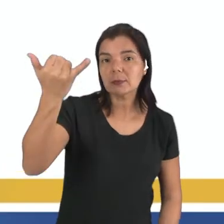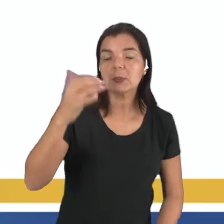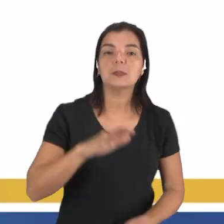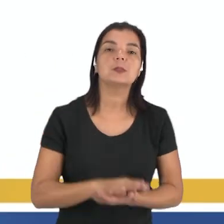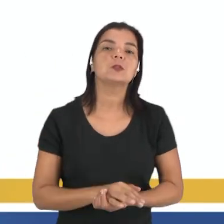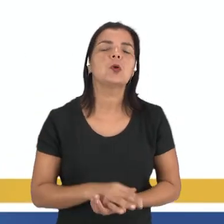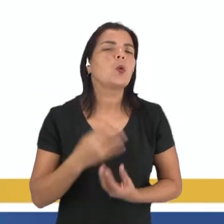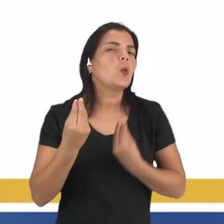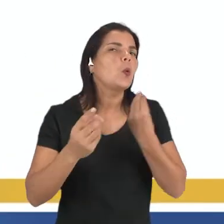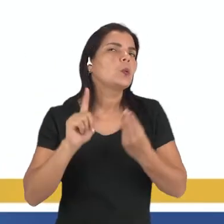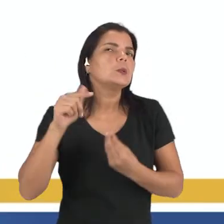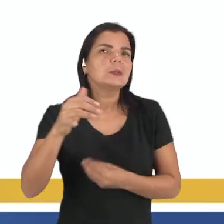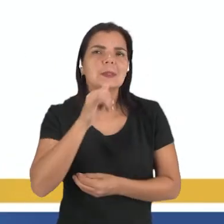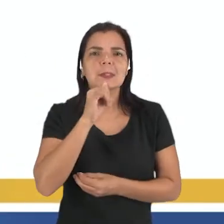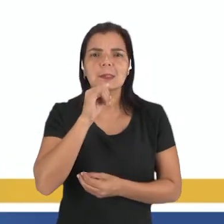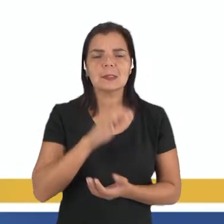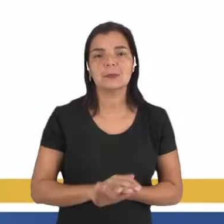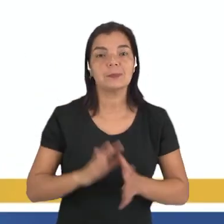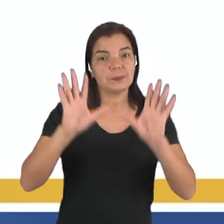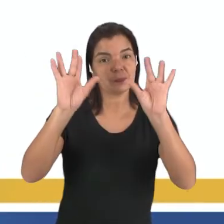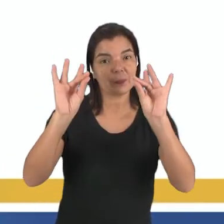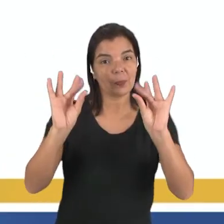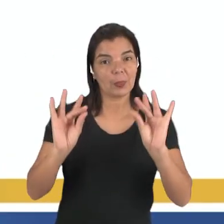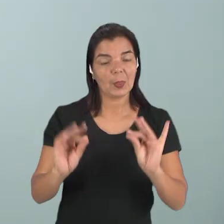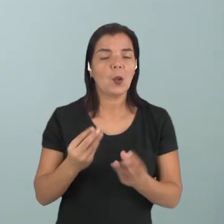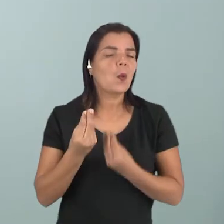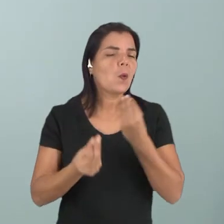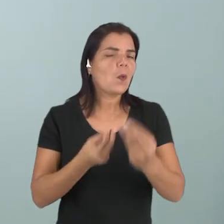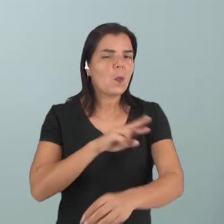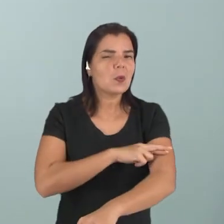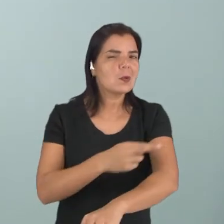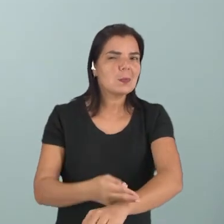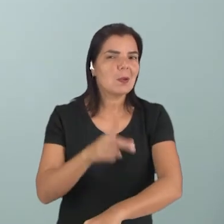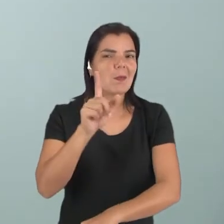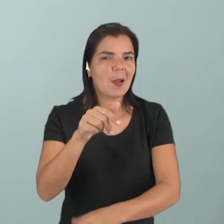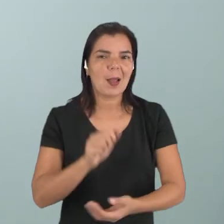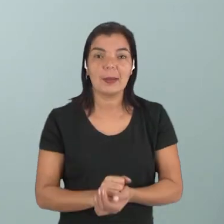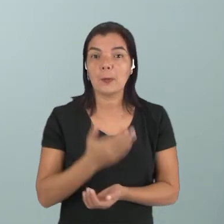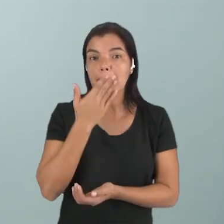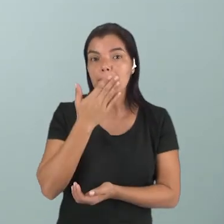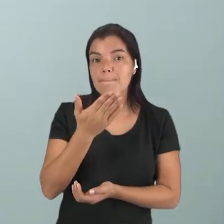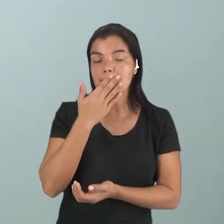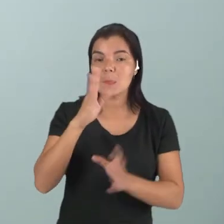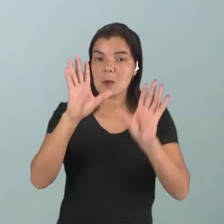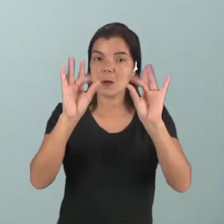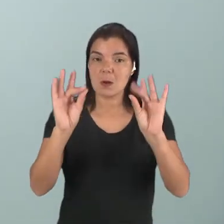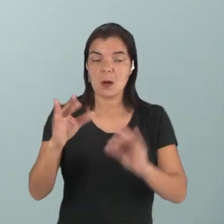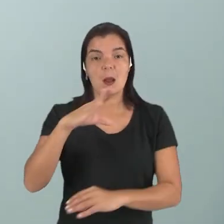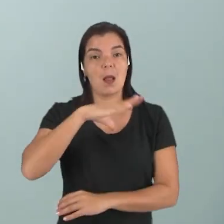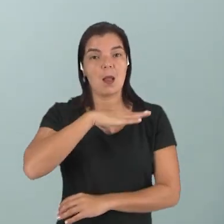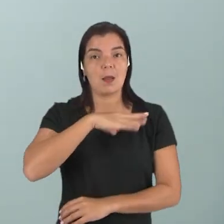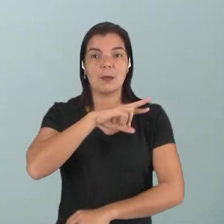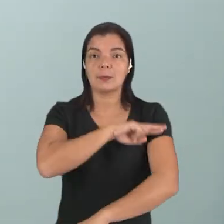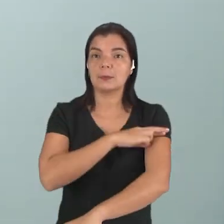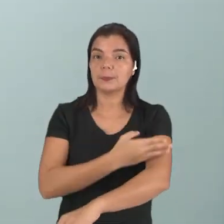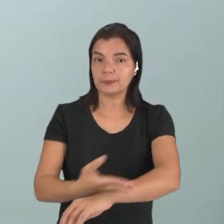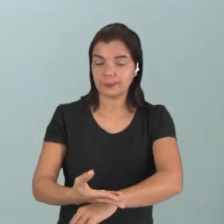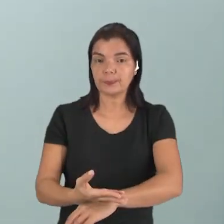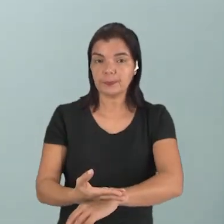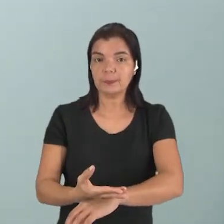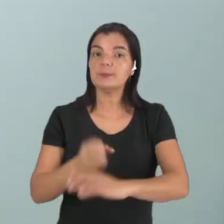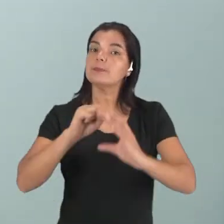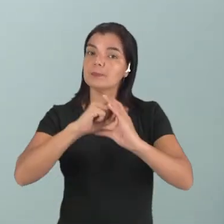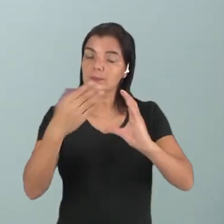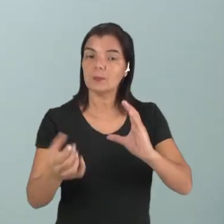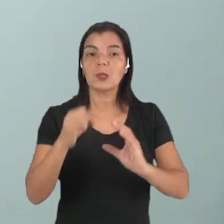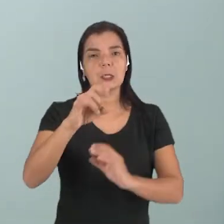exemplo. What is Rio Branco like? Como Rio Branco é? Agora eu estou pedindo para você descrever a cidade de Rio Branco, né? Para você me dar as características,